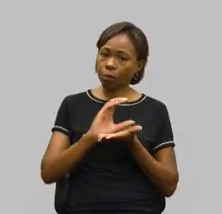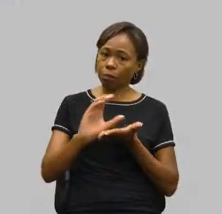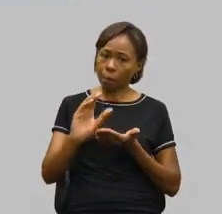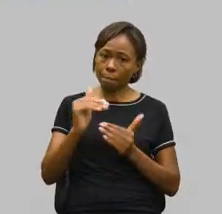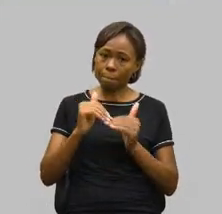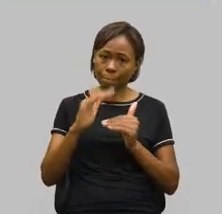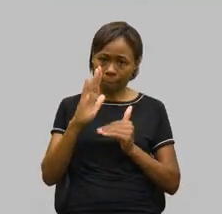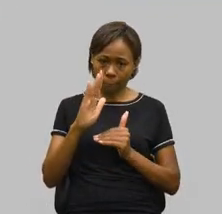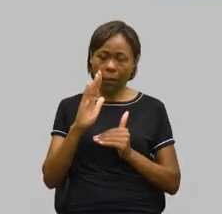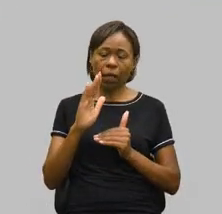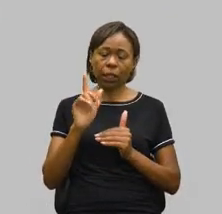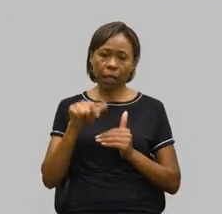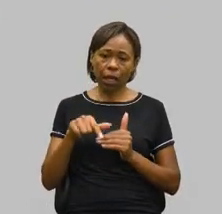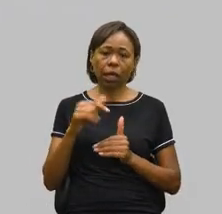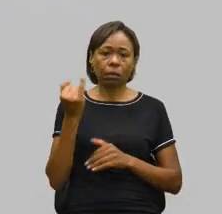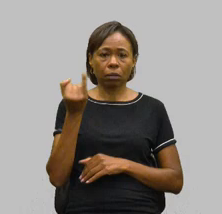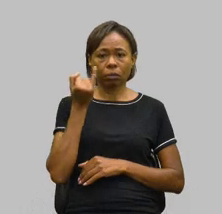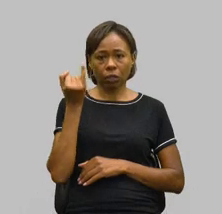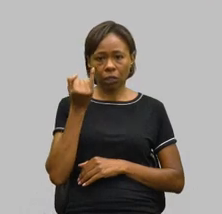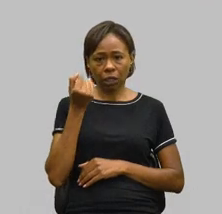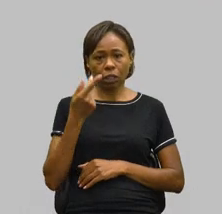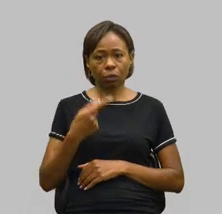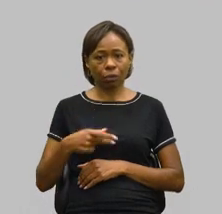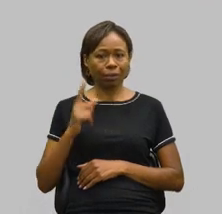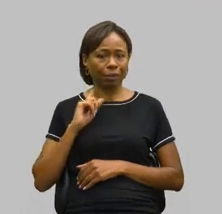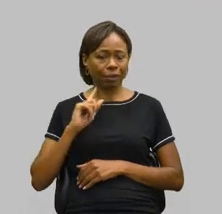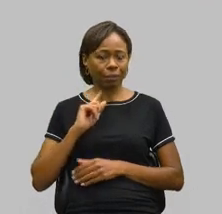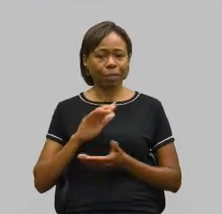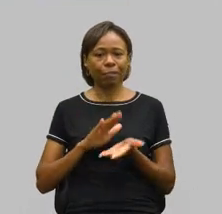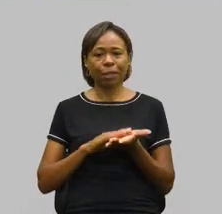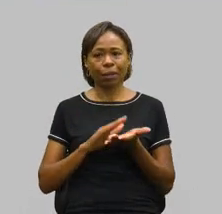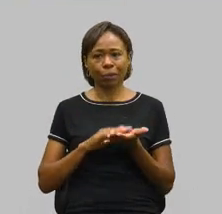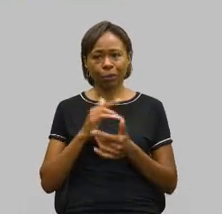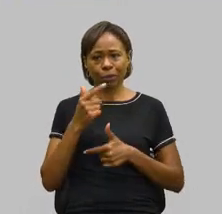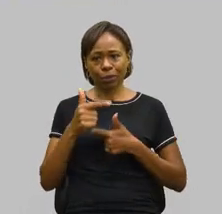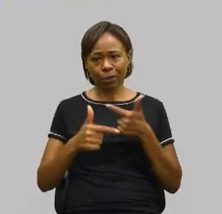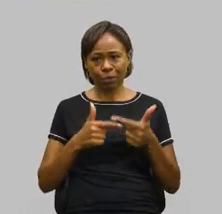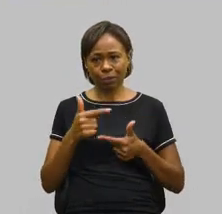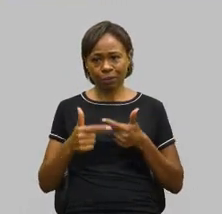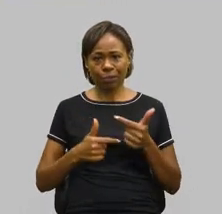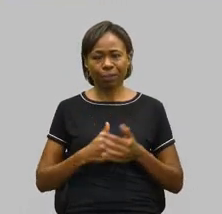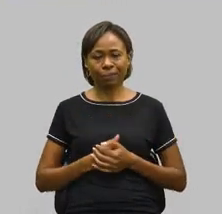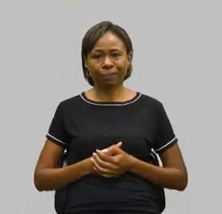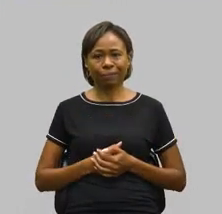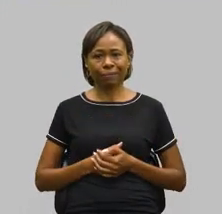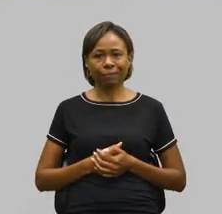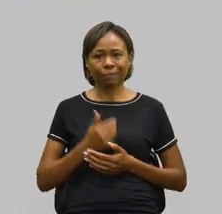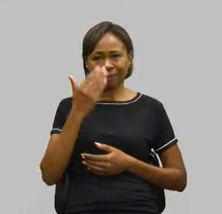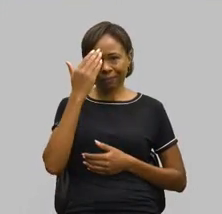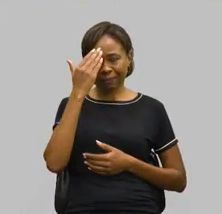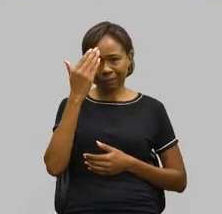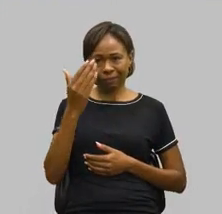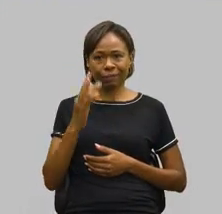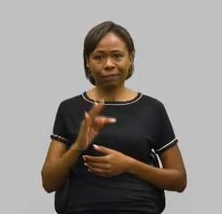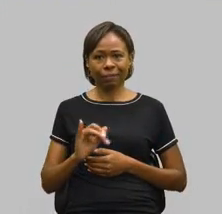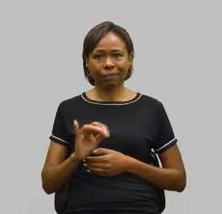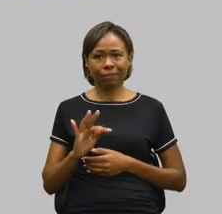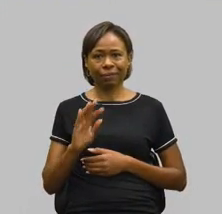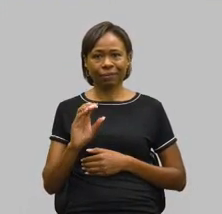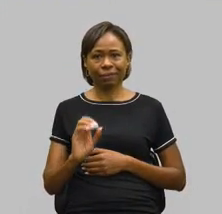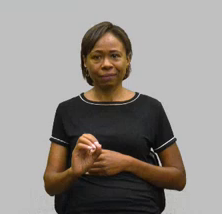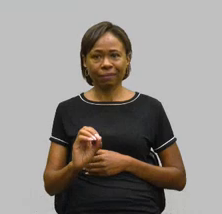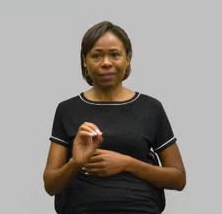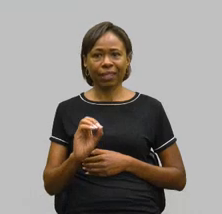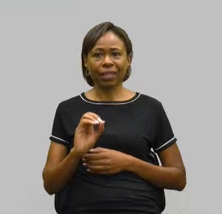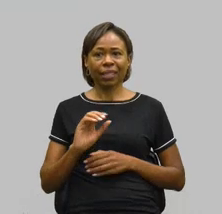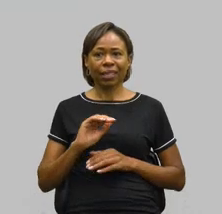essencial e primordial pro nosso estado Então parabéns pelo trabalho Obrigada Deputado Tito águ a secretária se